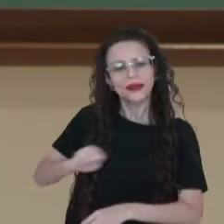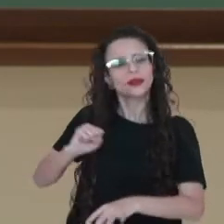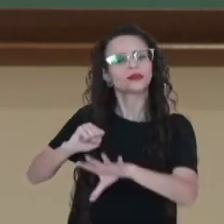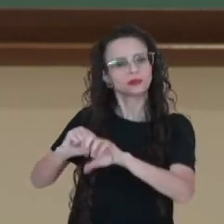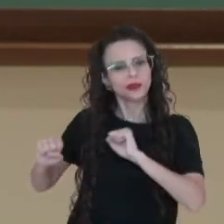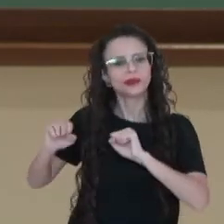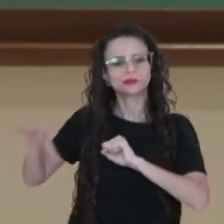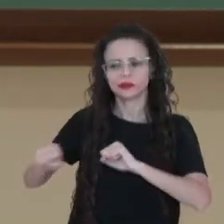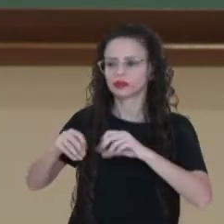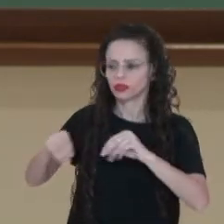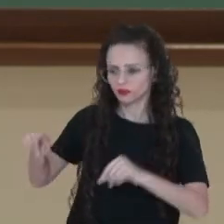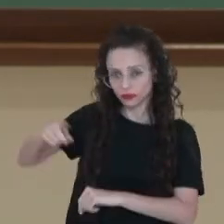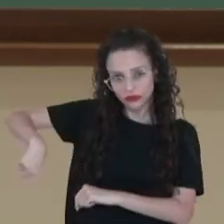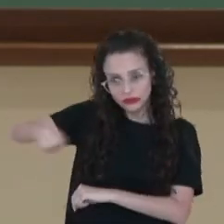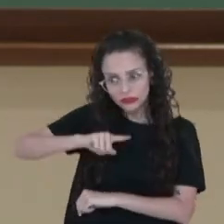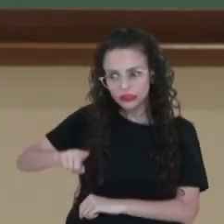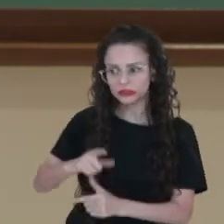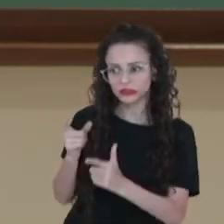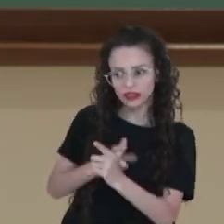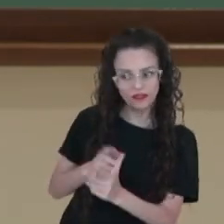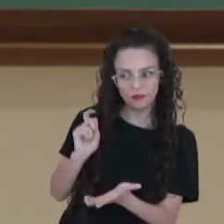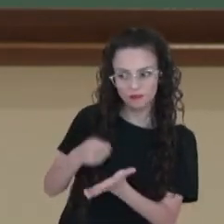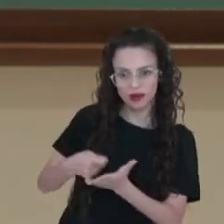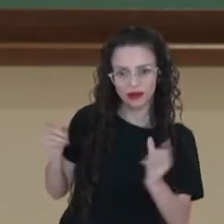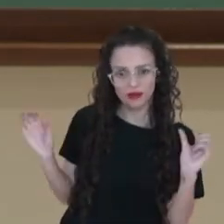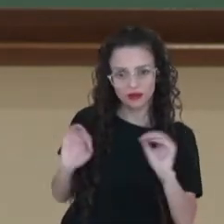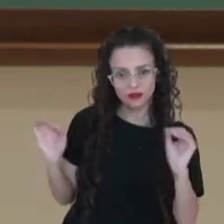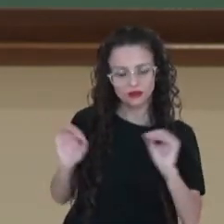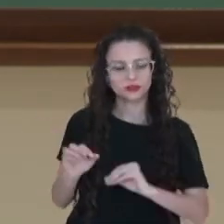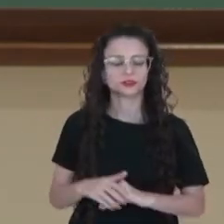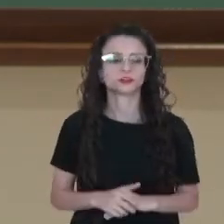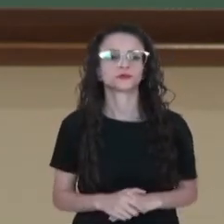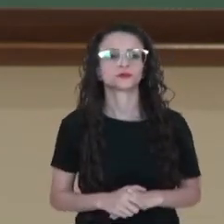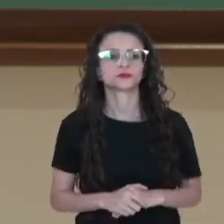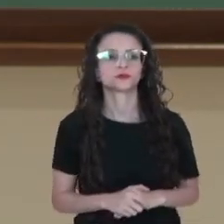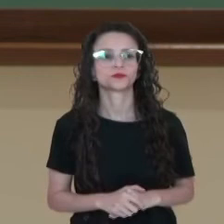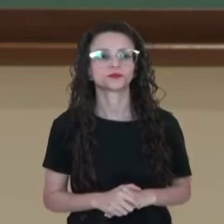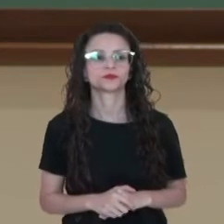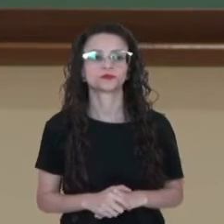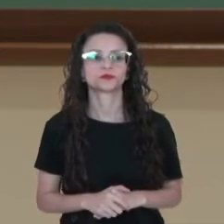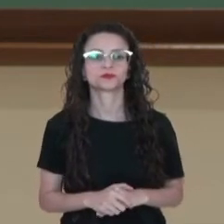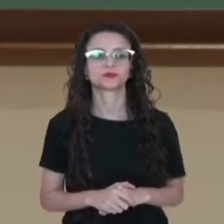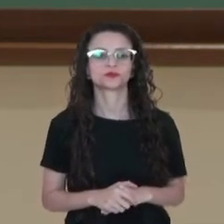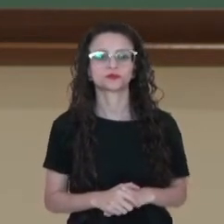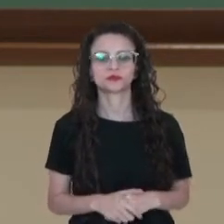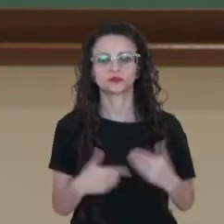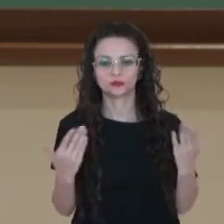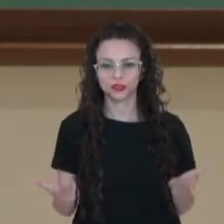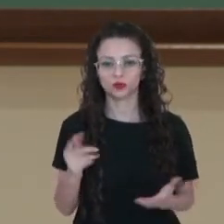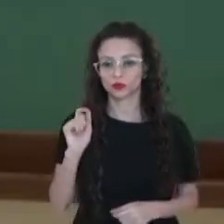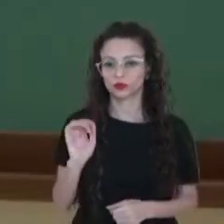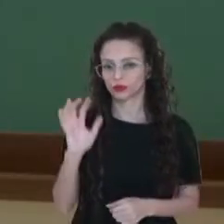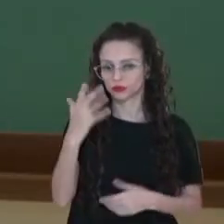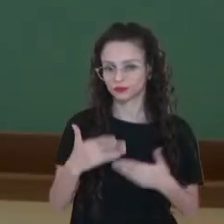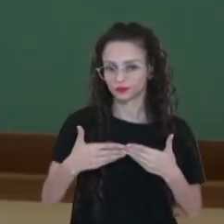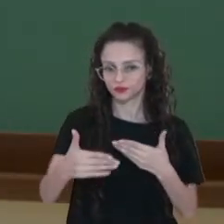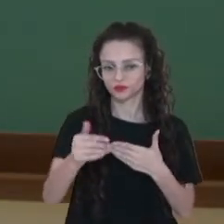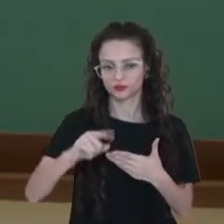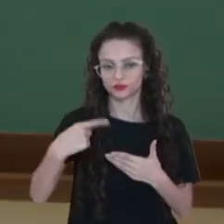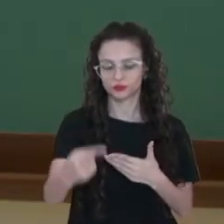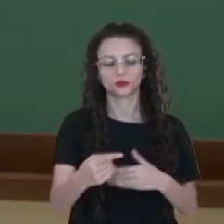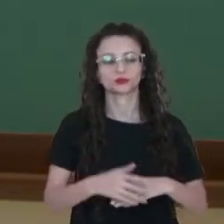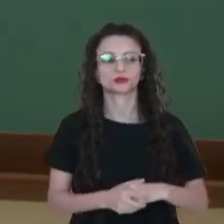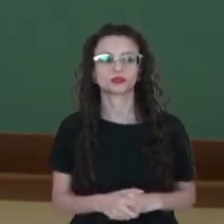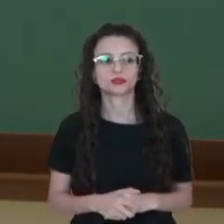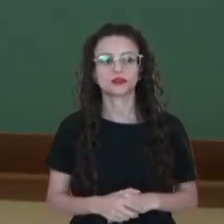terras daqueles senhores de engenho que não pagavam as dívidas a eles, tá? Então veja aqui a reação luso-brasileira, né?